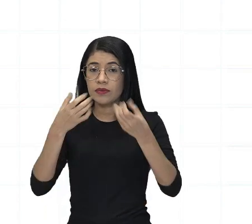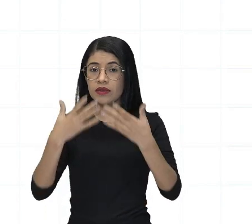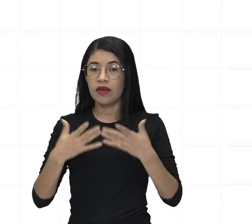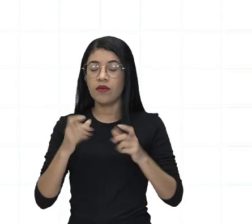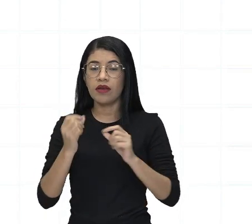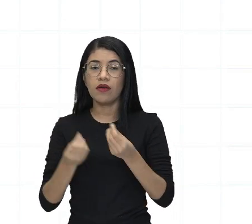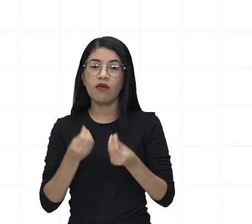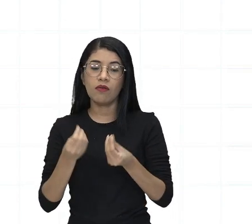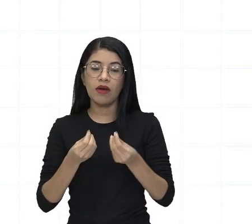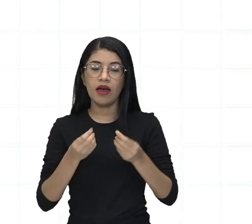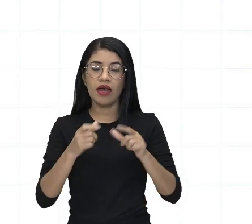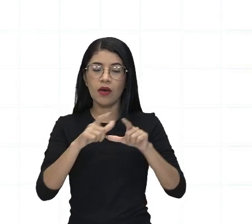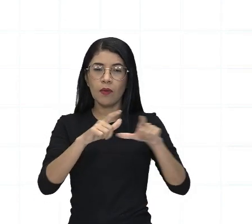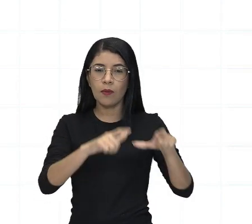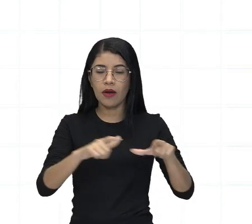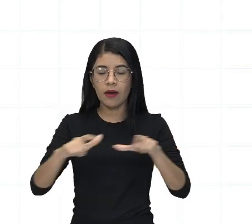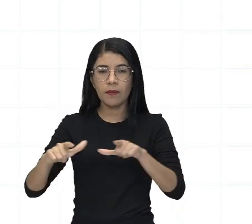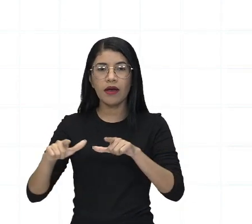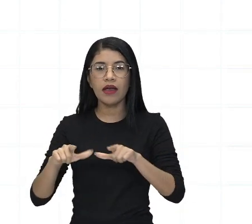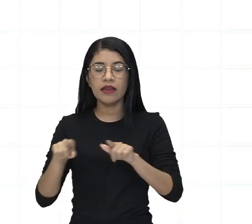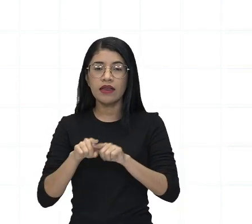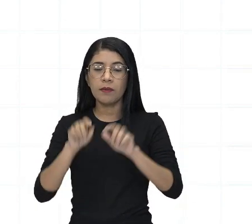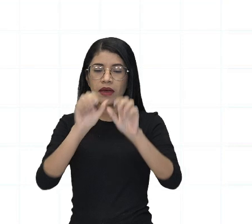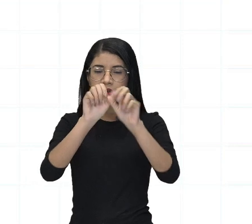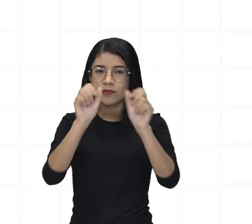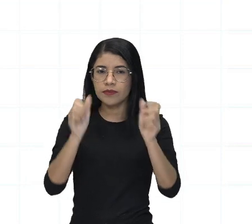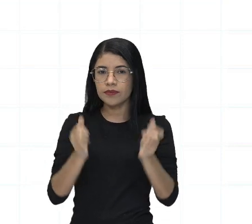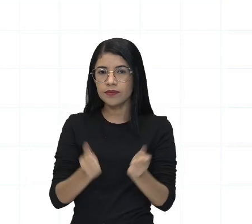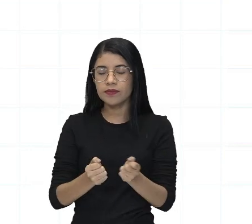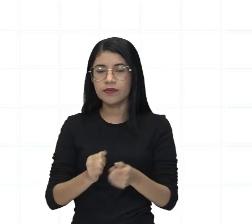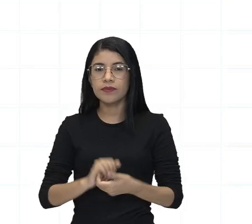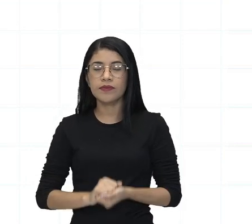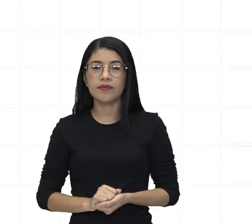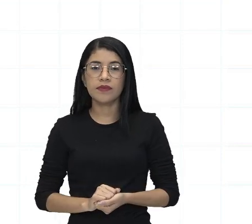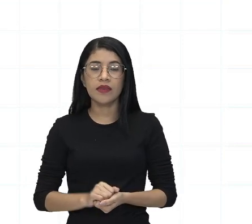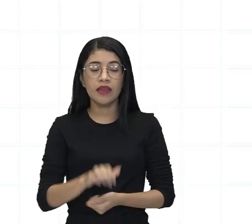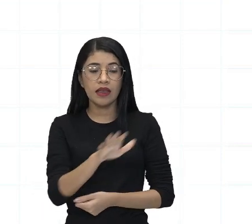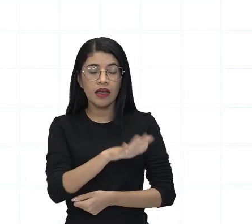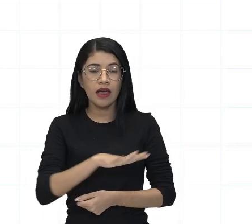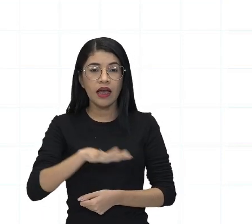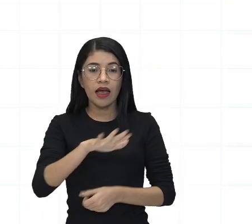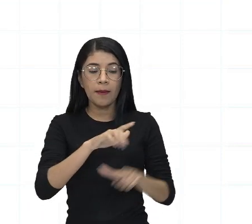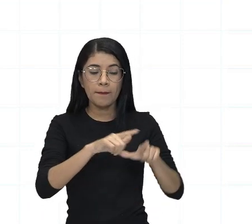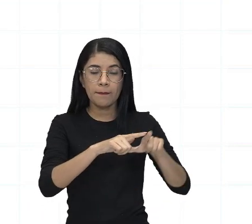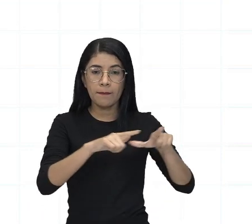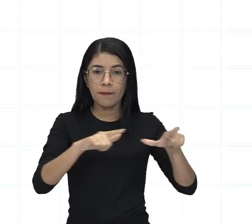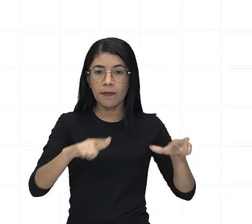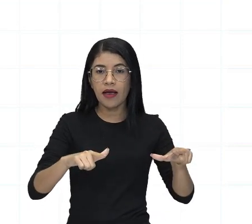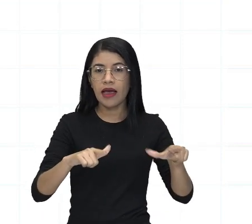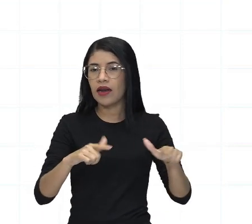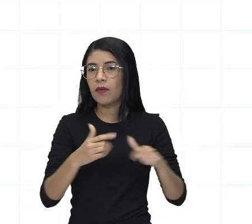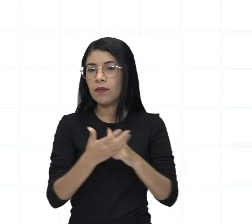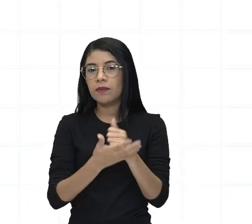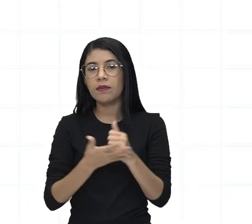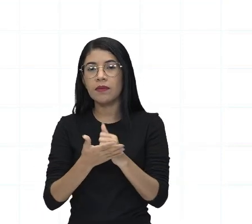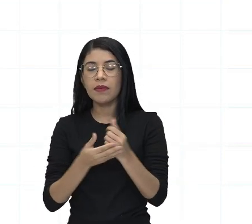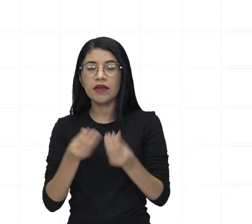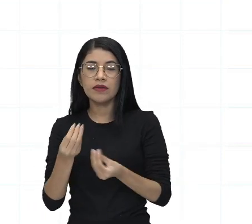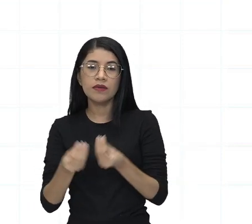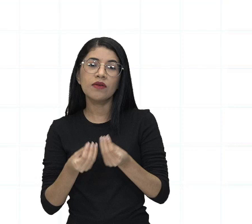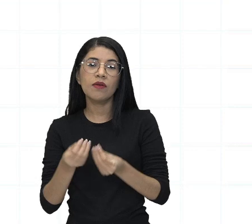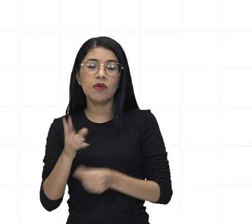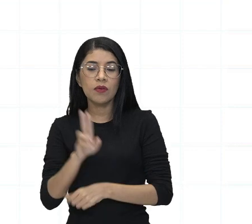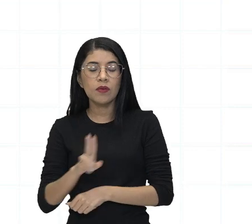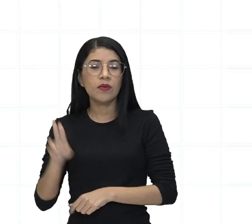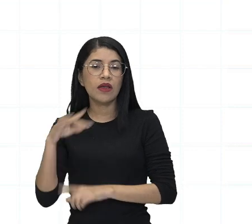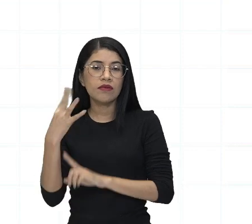as formas nas obras de arte. Bem, as superfícies plenas são elementos básicos da composição